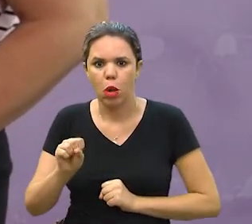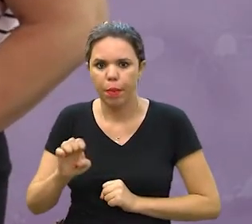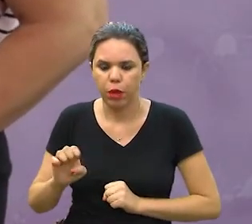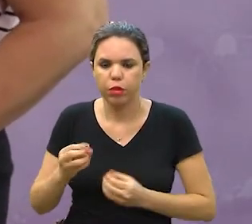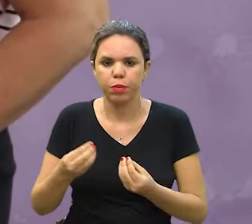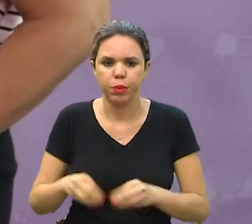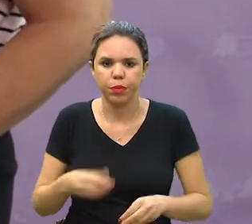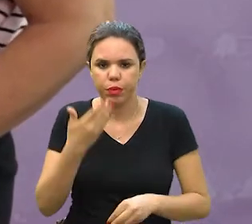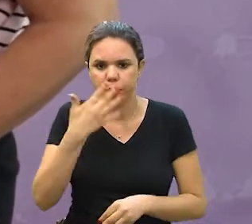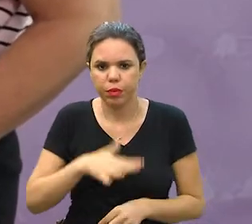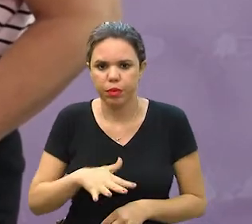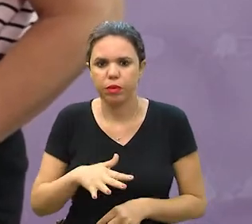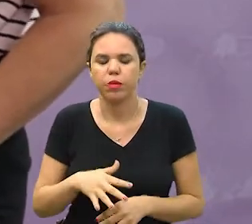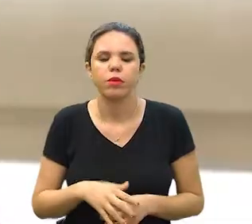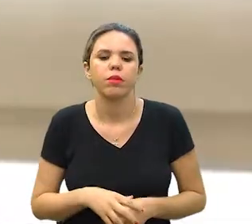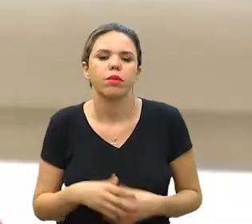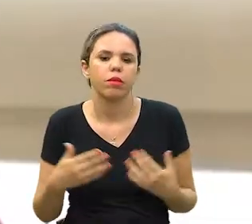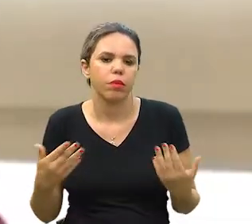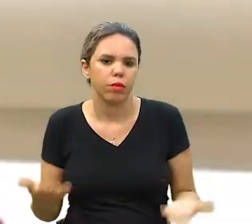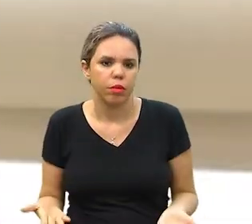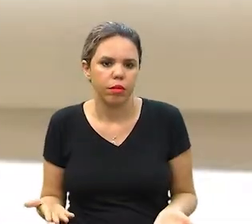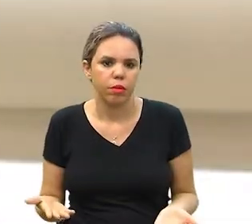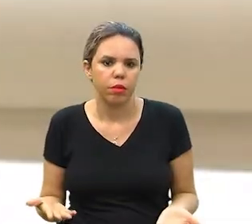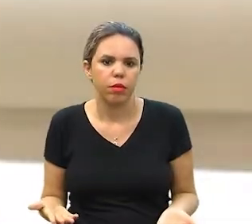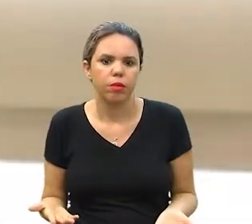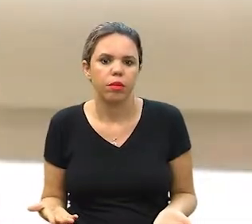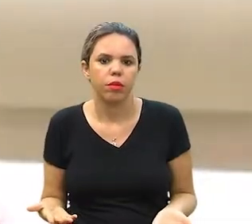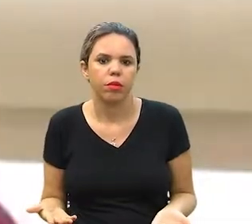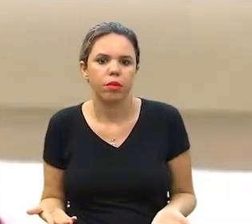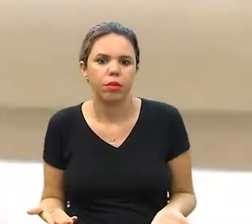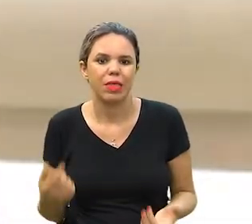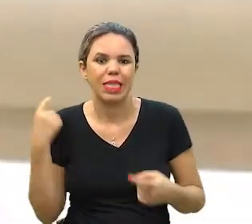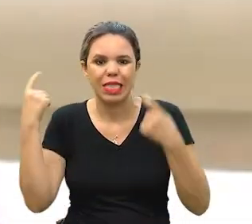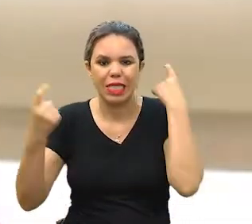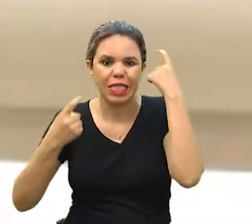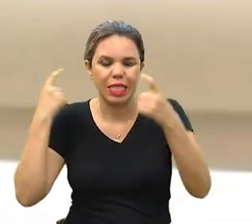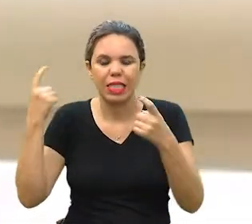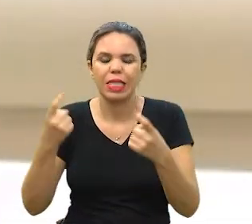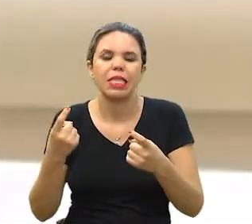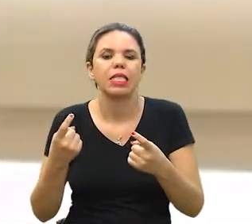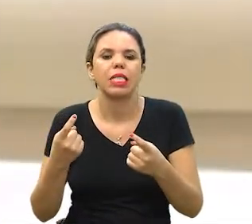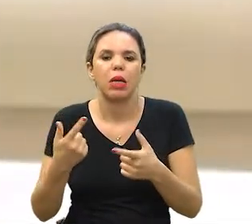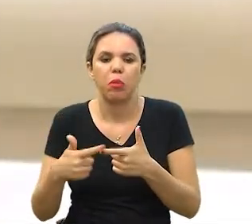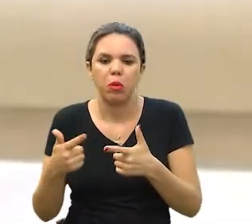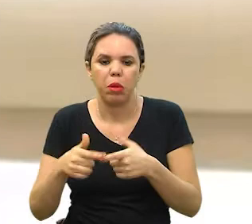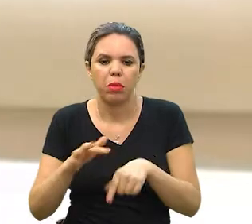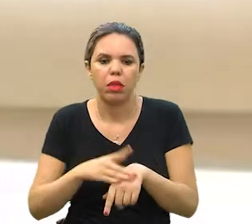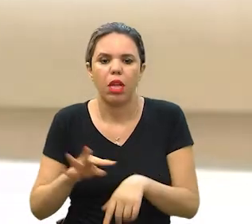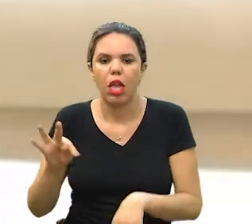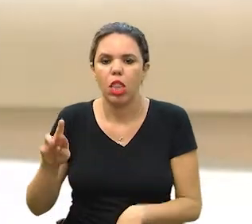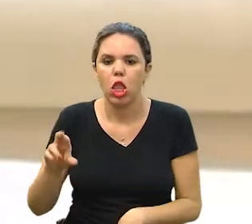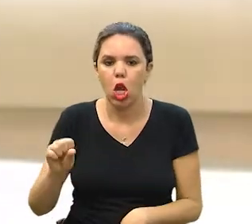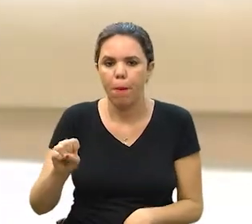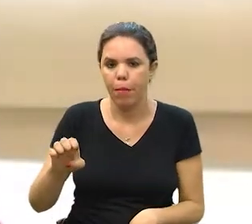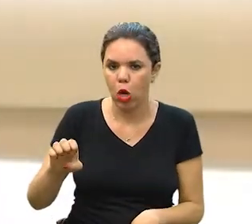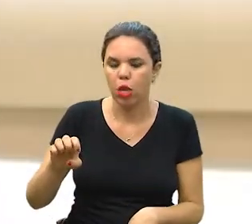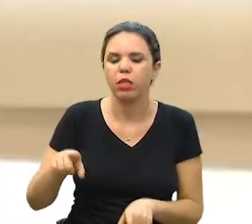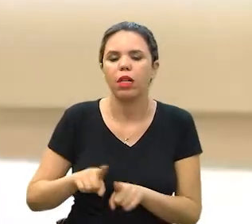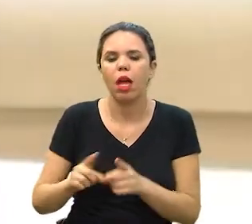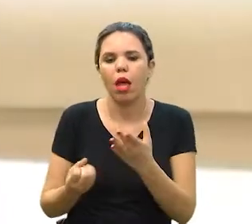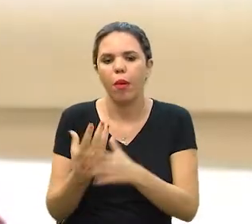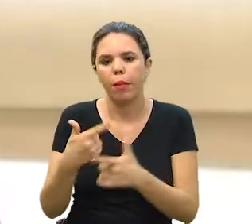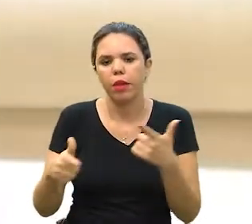trombose? Pode afetar a criança, doutora? Então, Viviane, o temor maior de uma trombose, quando você desenvolve,